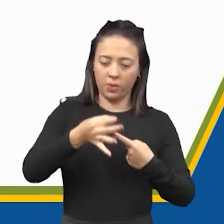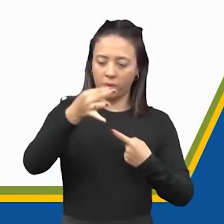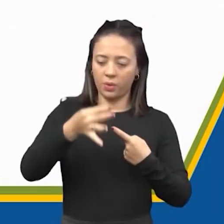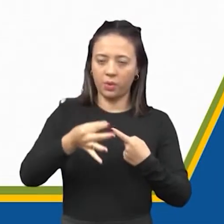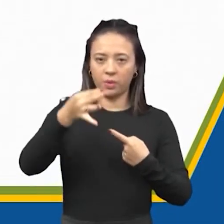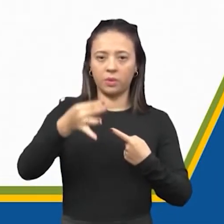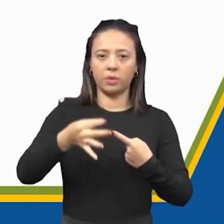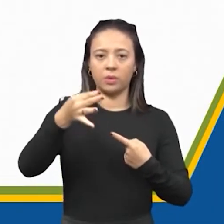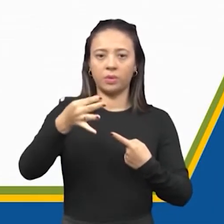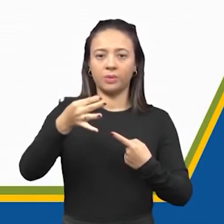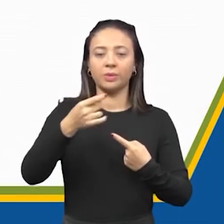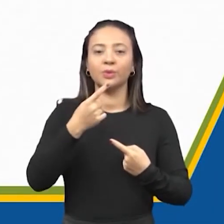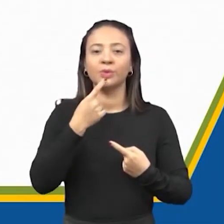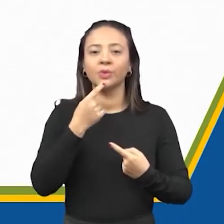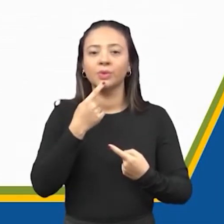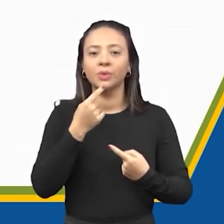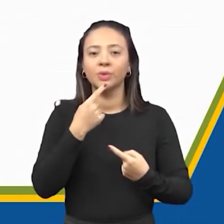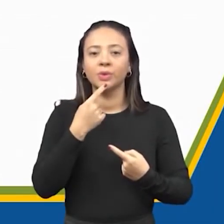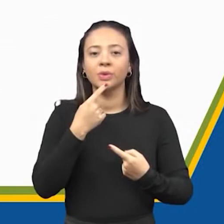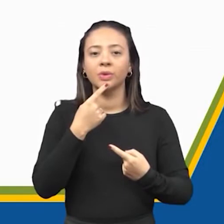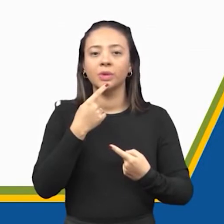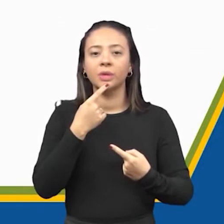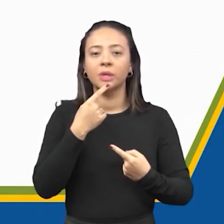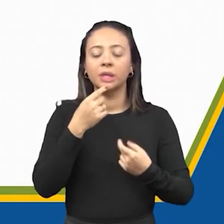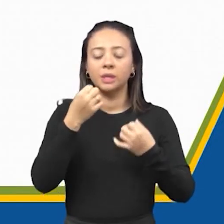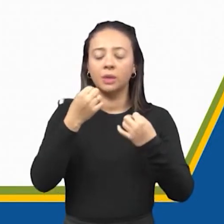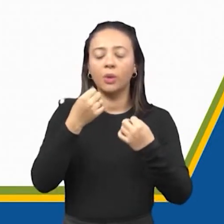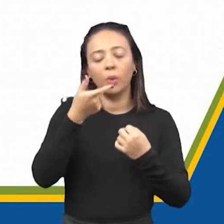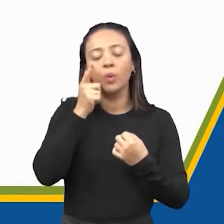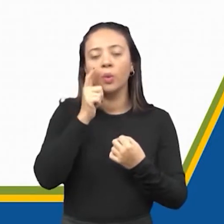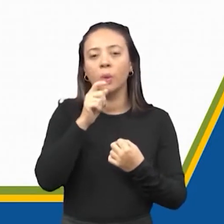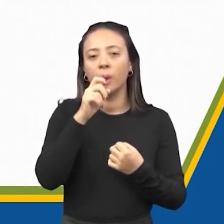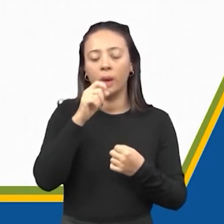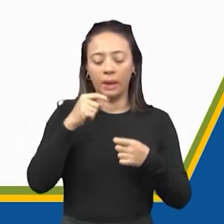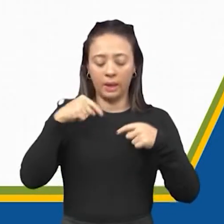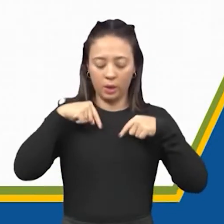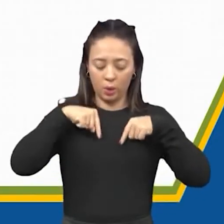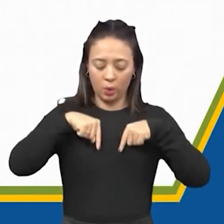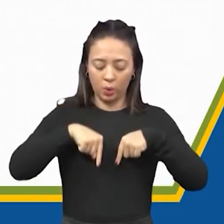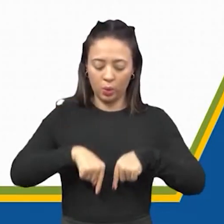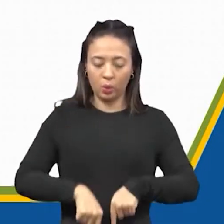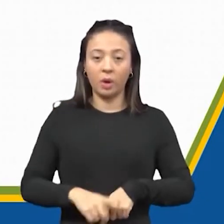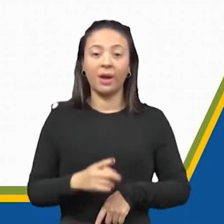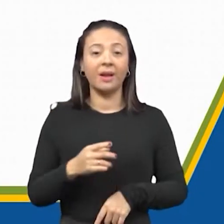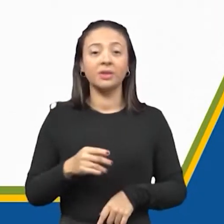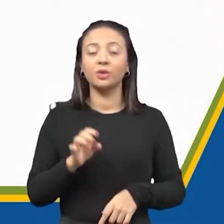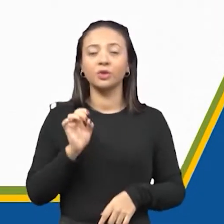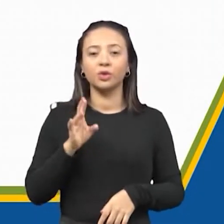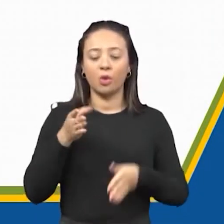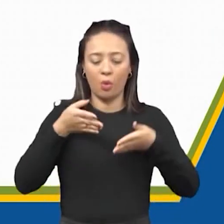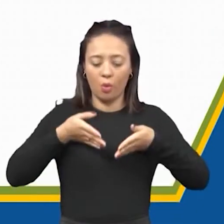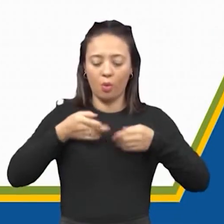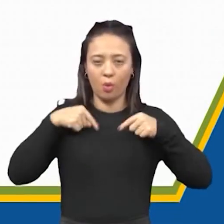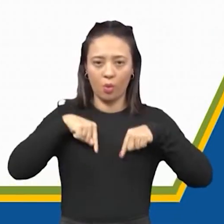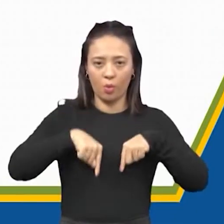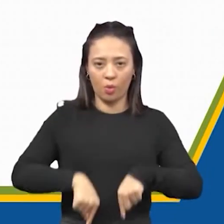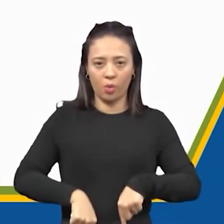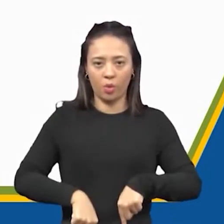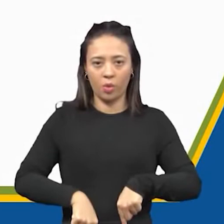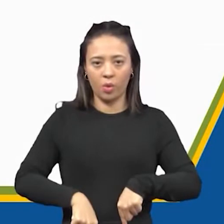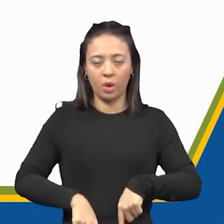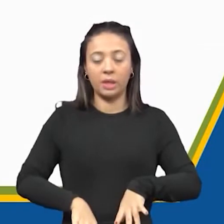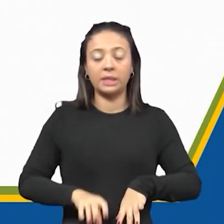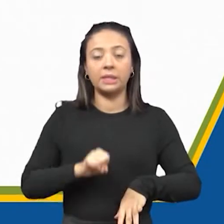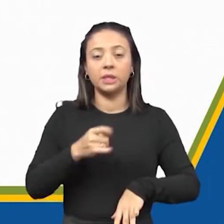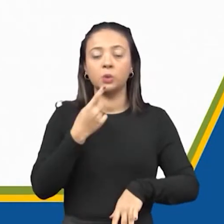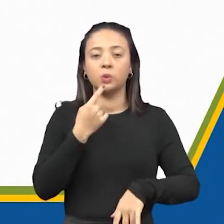que o sangue ele tenha um sentido unidirecional, principalmente contra a gravidade. Quando o sangue ele vai retornando